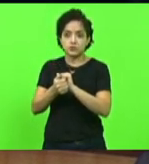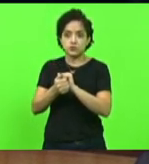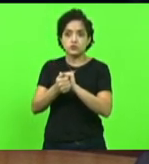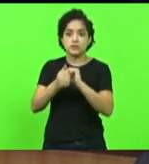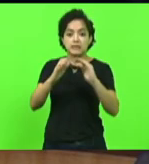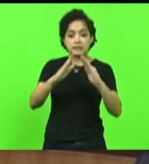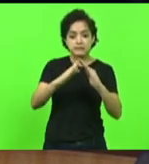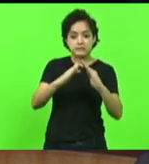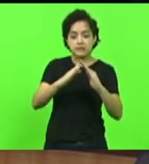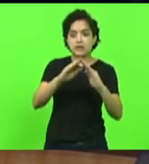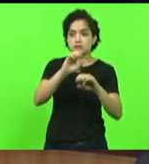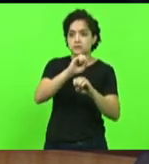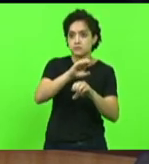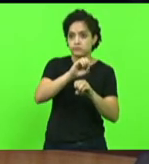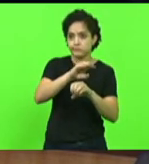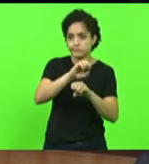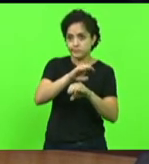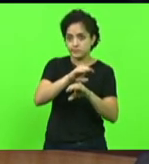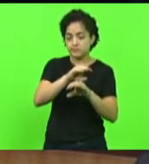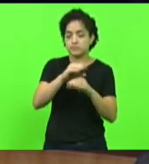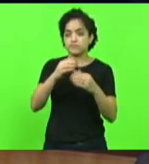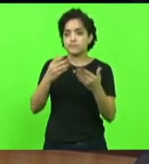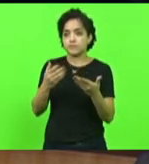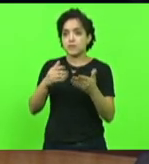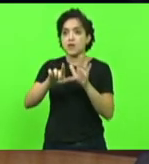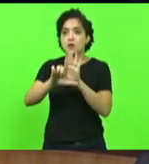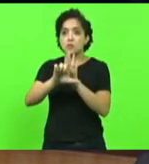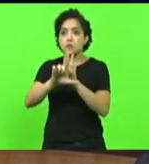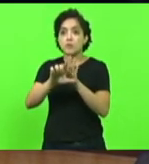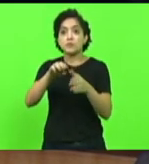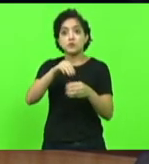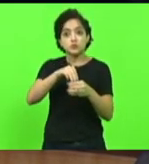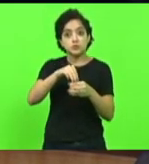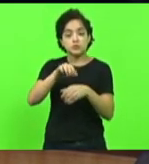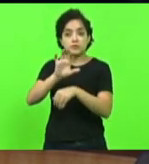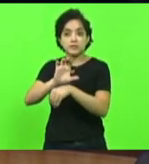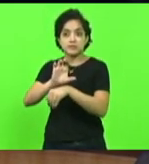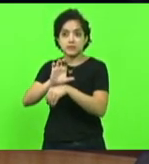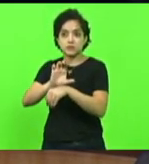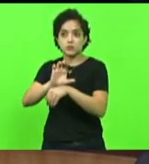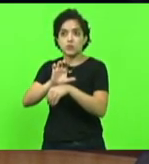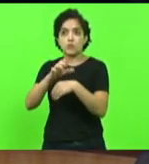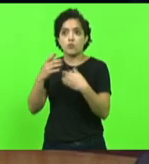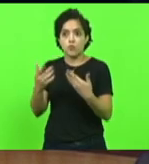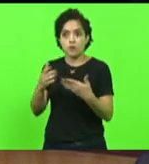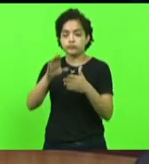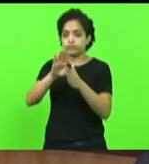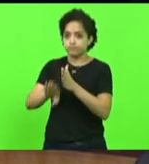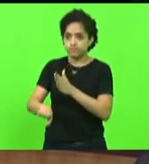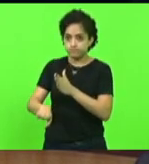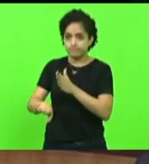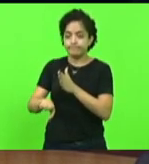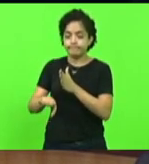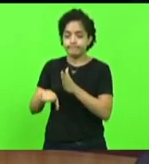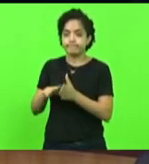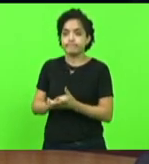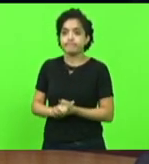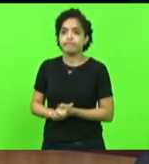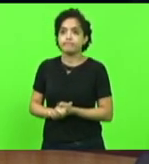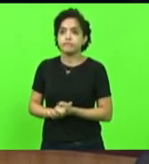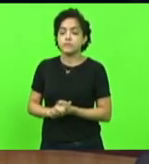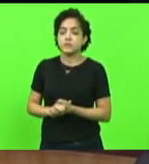tanto é que todas as leis no âmbito municipal e estadual têm sido derrubadas pelo Poder Judiciário.